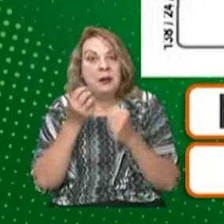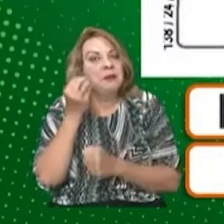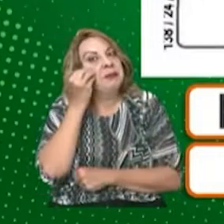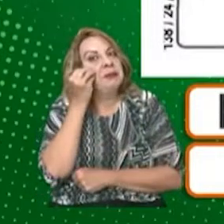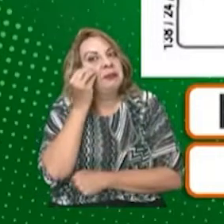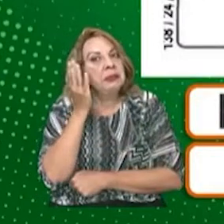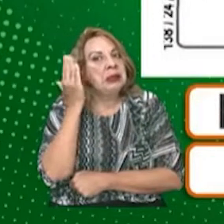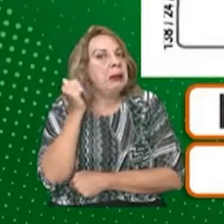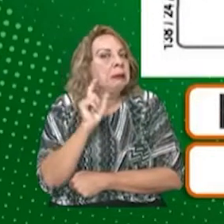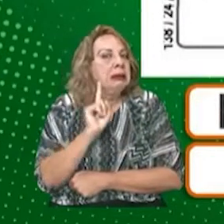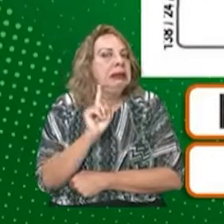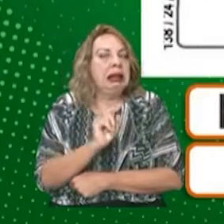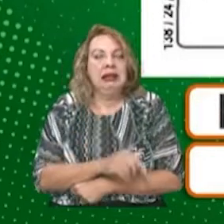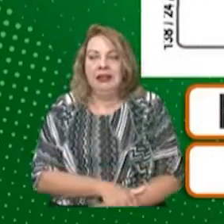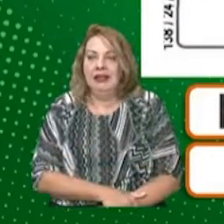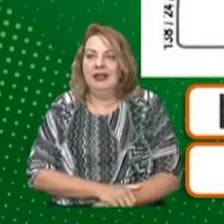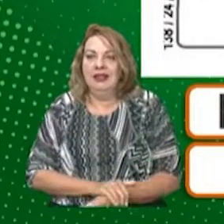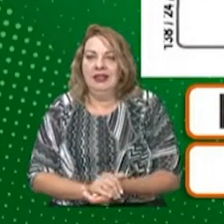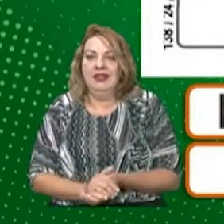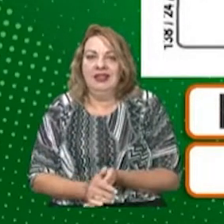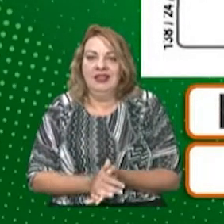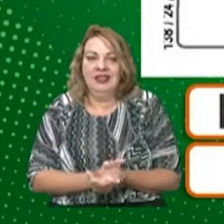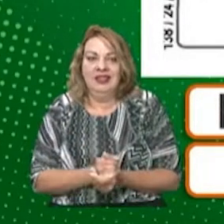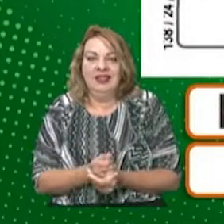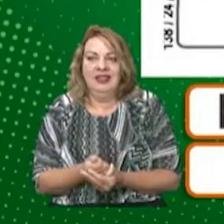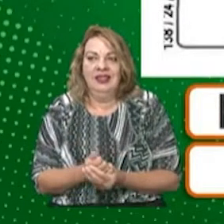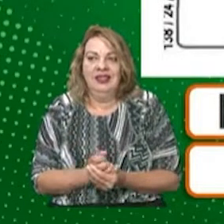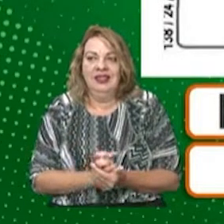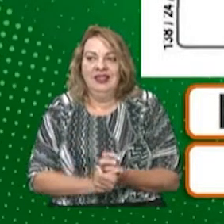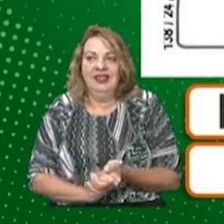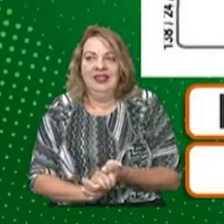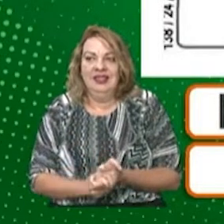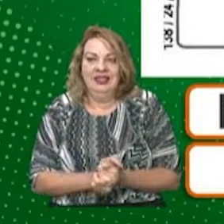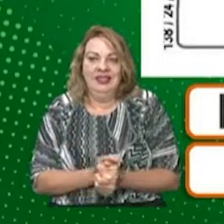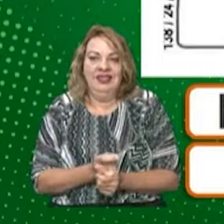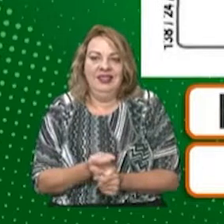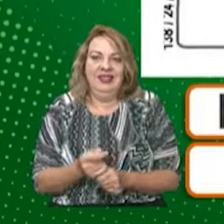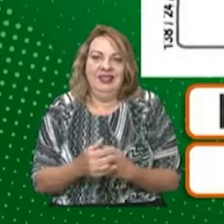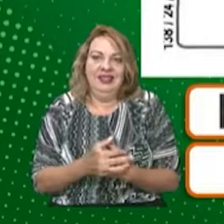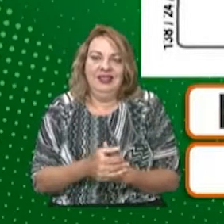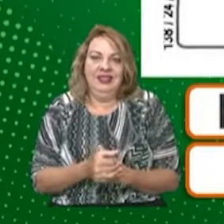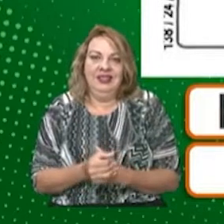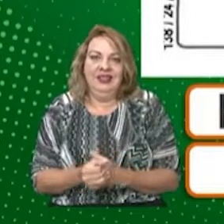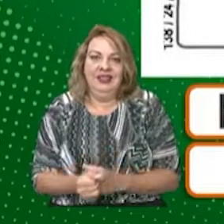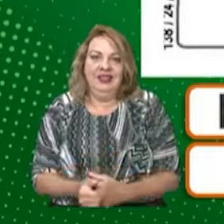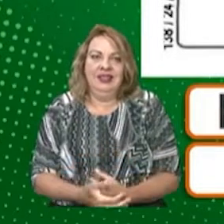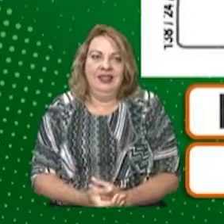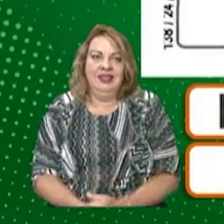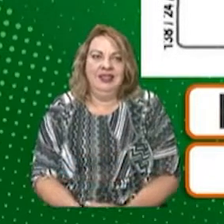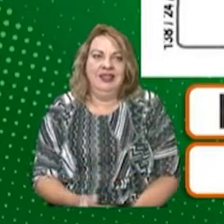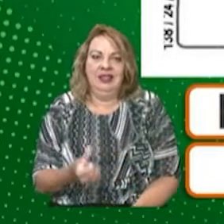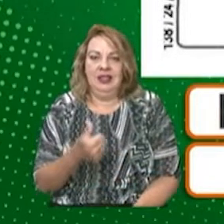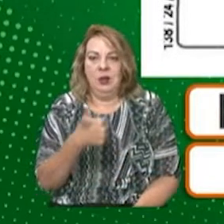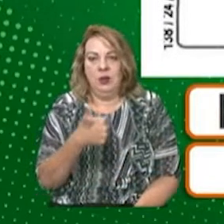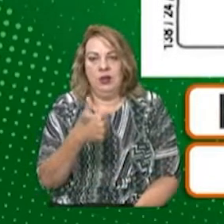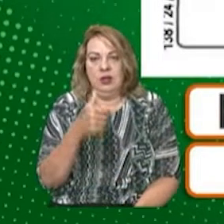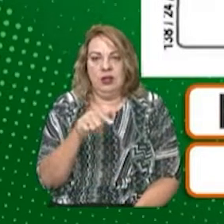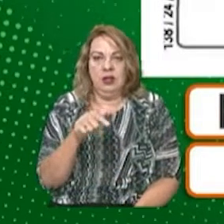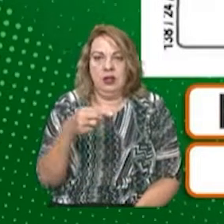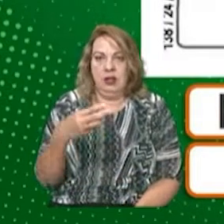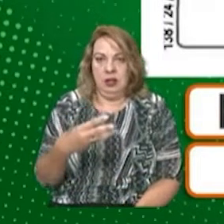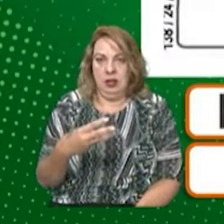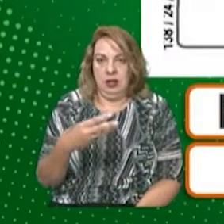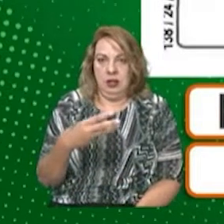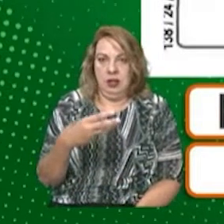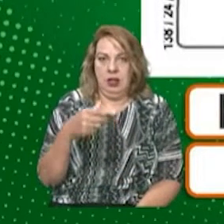Saber quem leva nosso terceiro prêmio Fiat Mobi Easy, zero quilômetro. O título contemplado é o